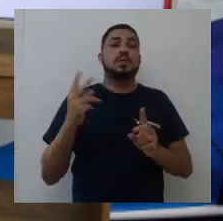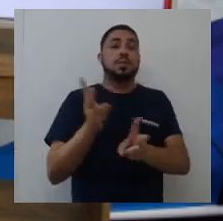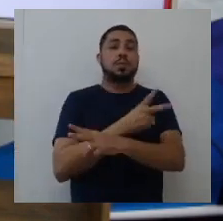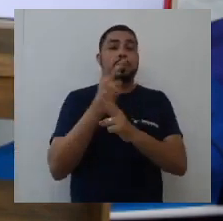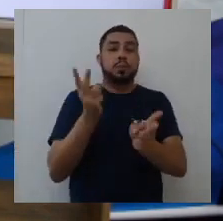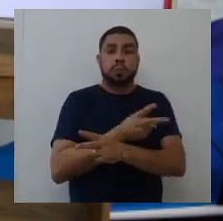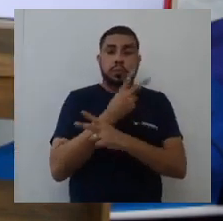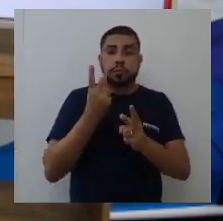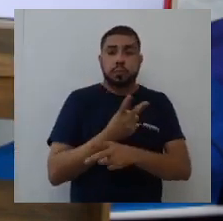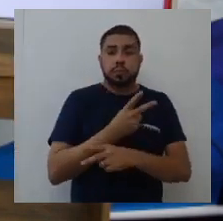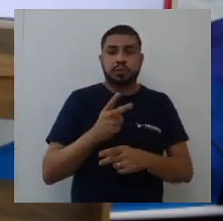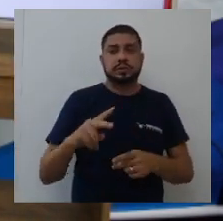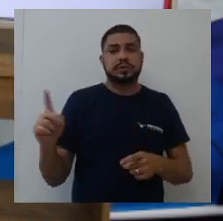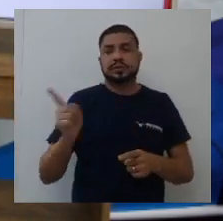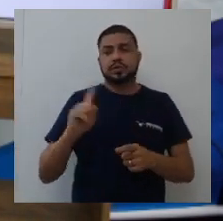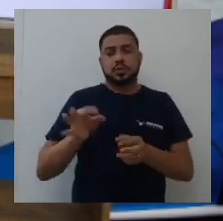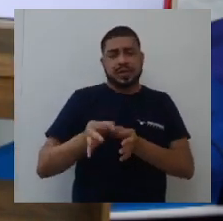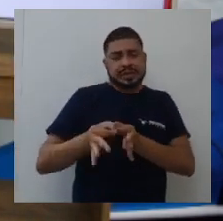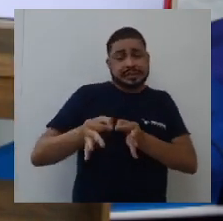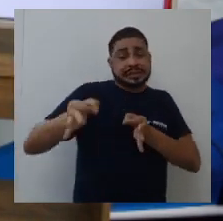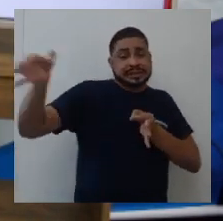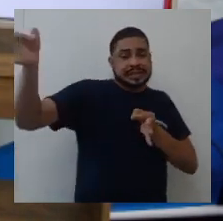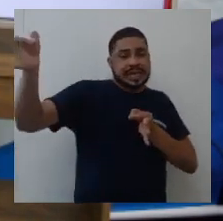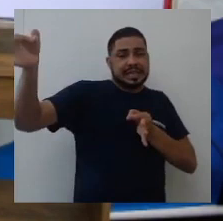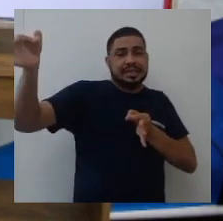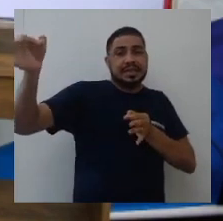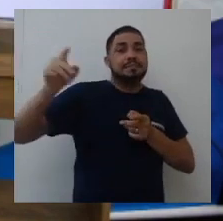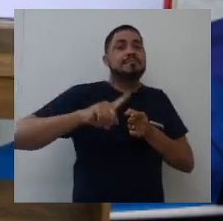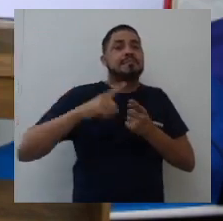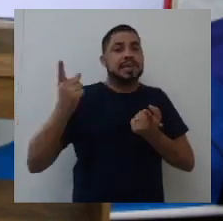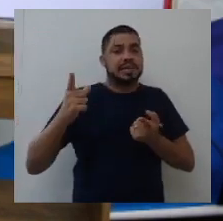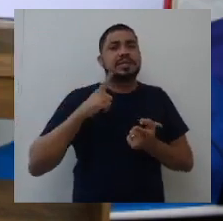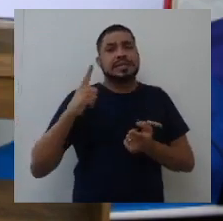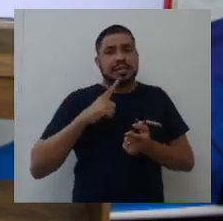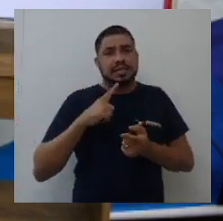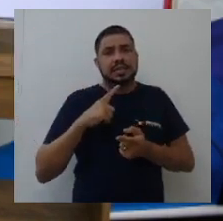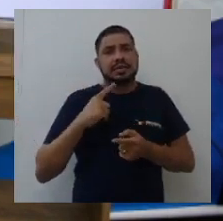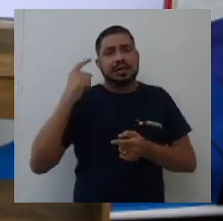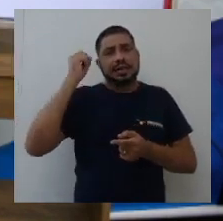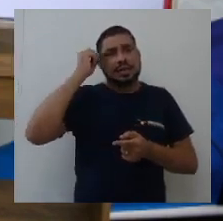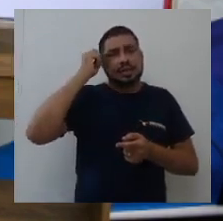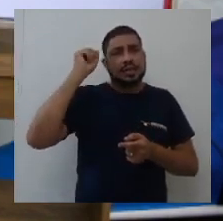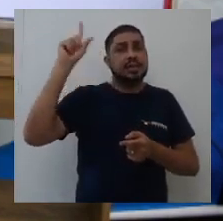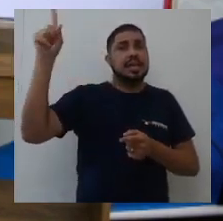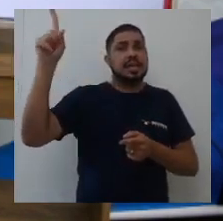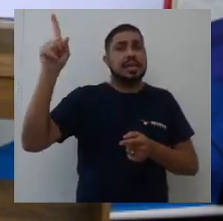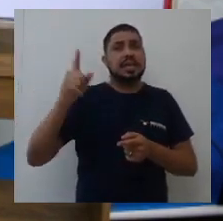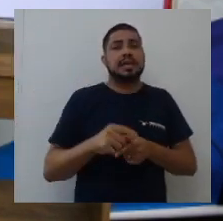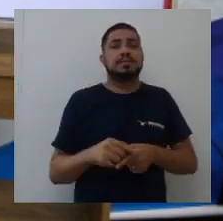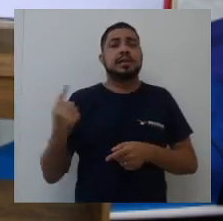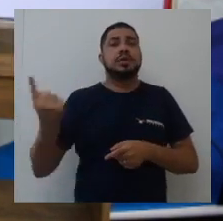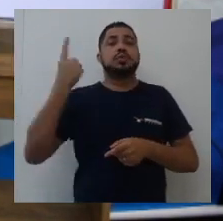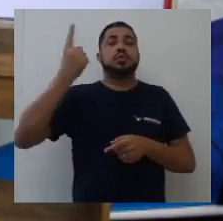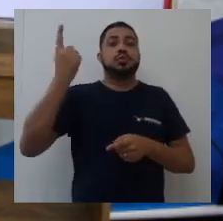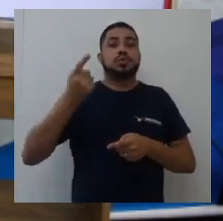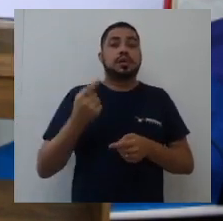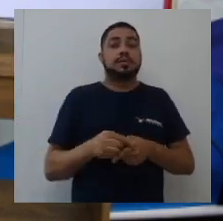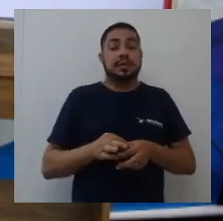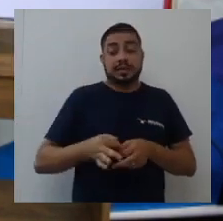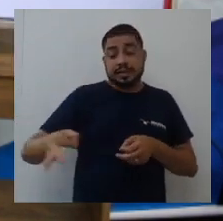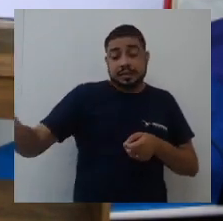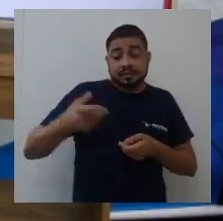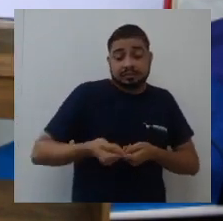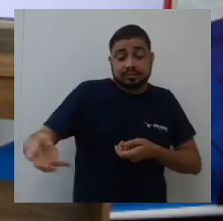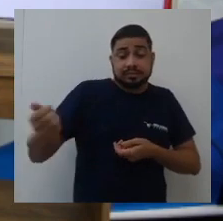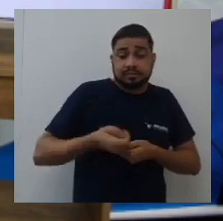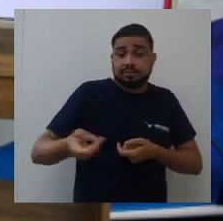uma curvazinha, não é tão a hipotenusa reta. Mas tu tem uma ideia da altura da pipa pelo tanto de linha que tu descaiu e